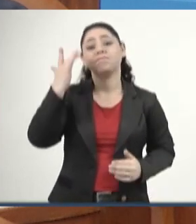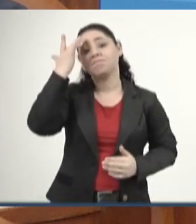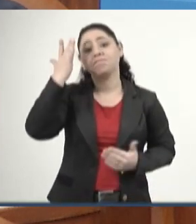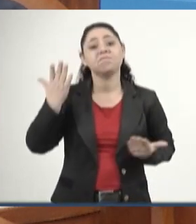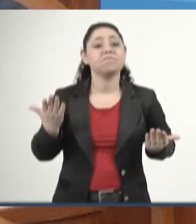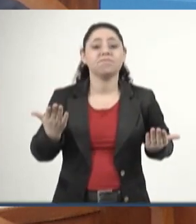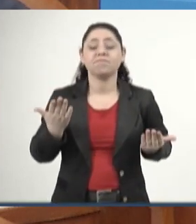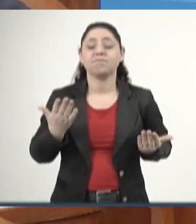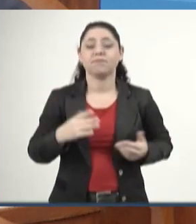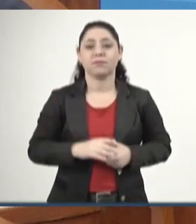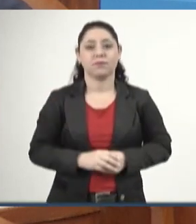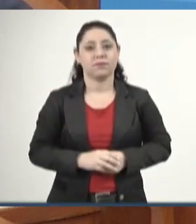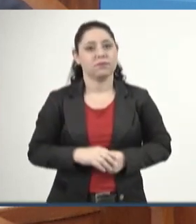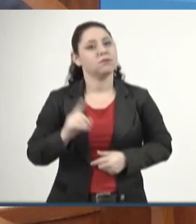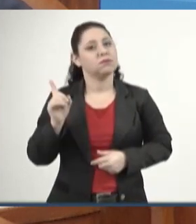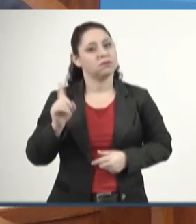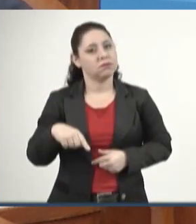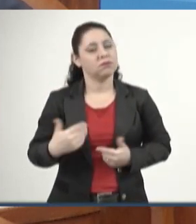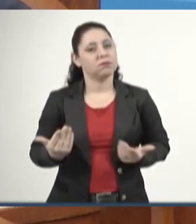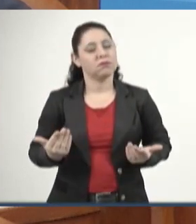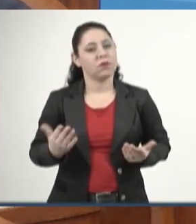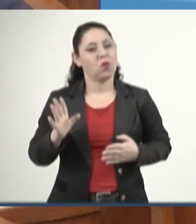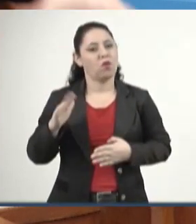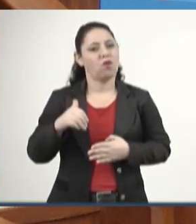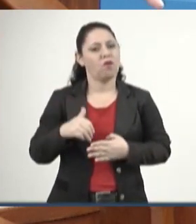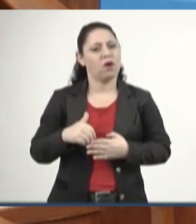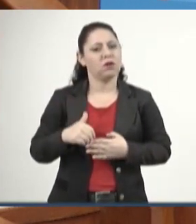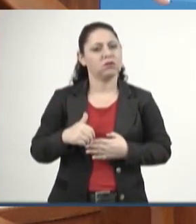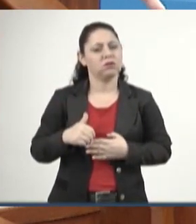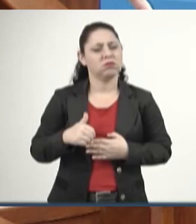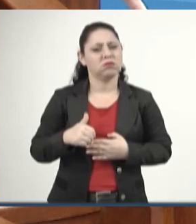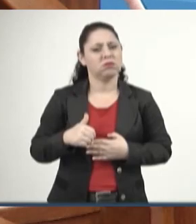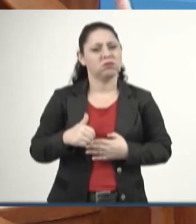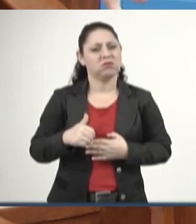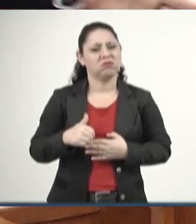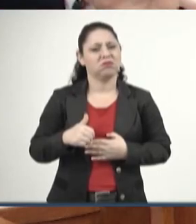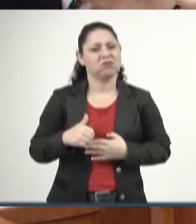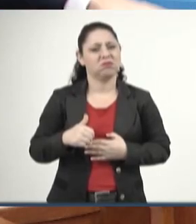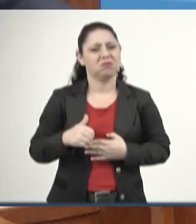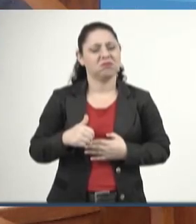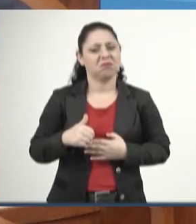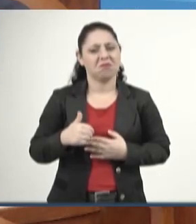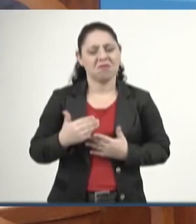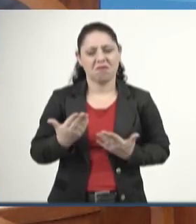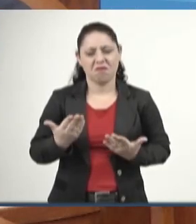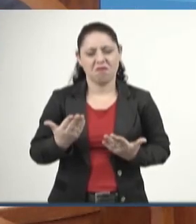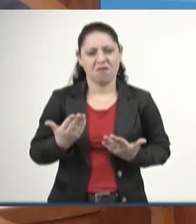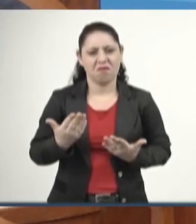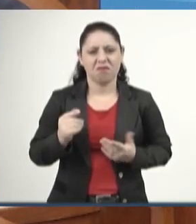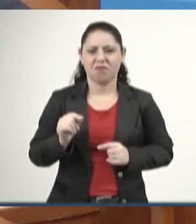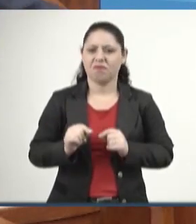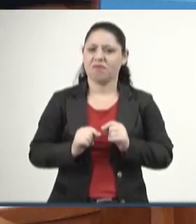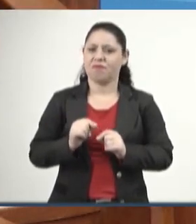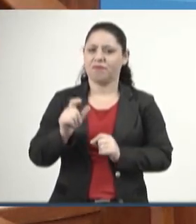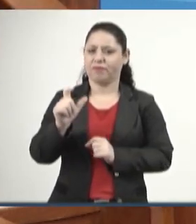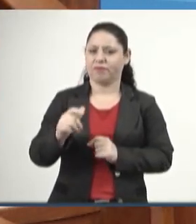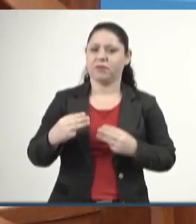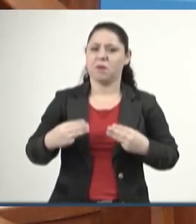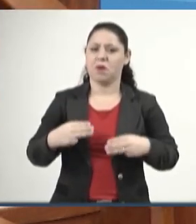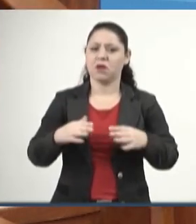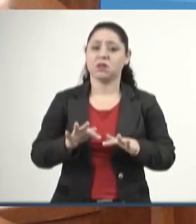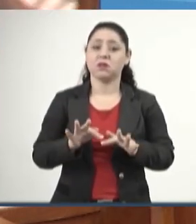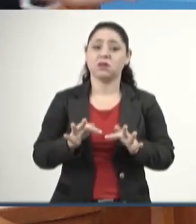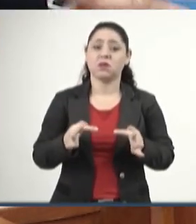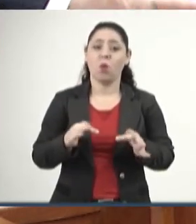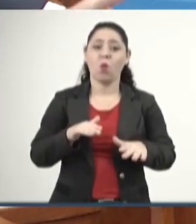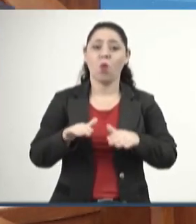Então, assim, é um voto ridículo, eu diria, do ministro Nunes Marques,